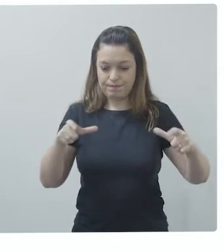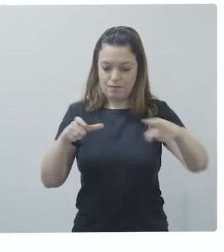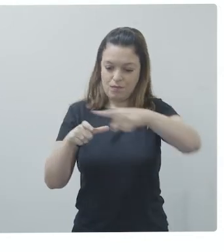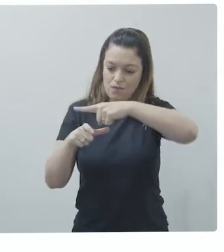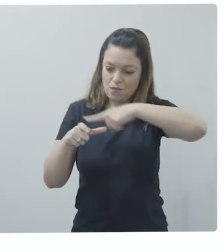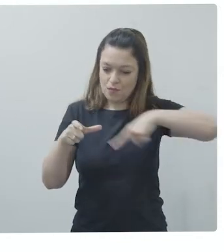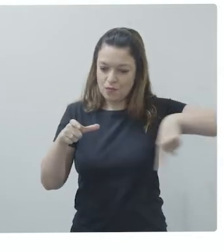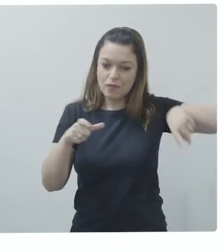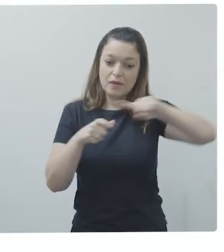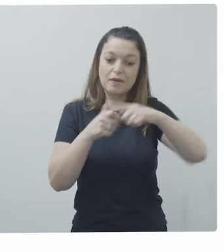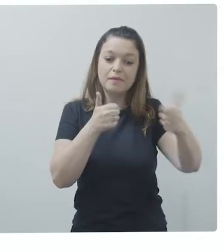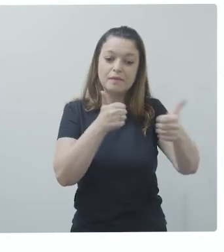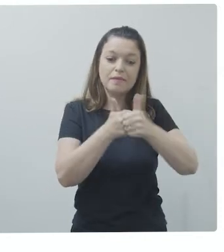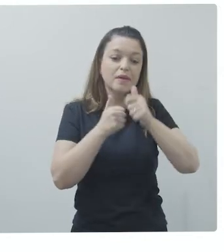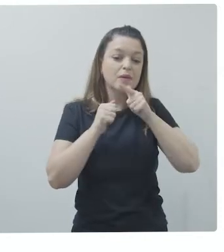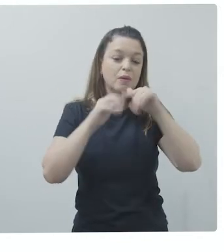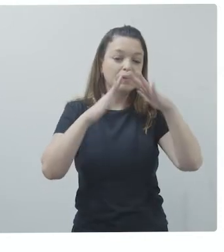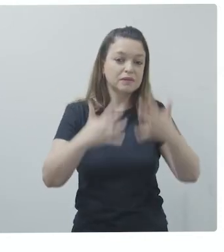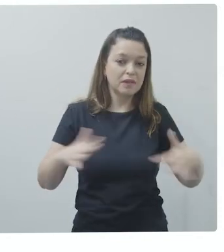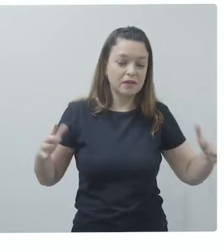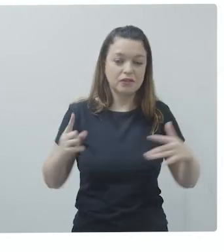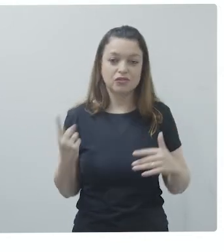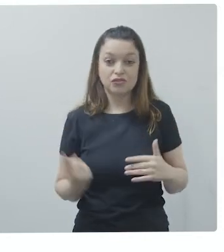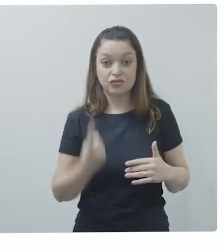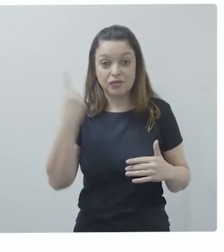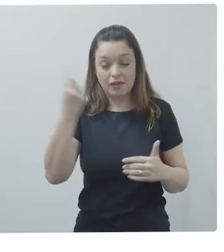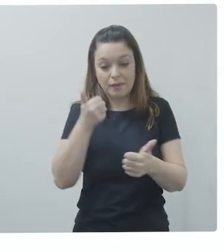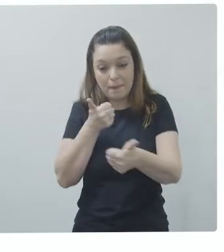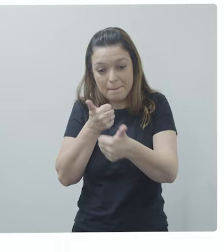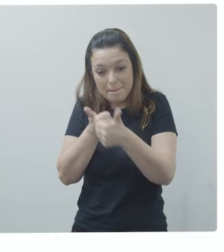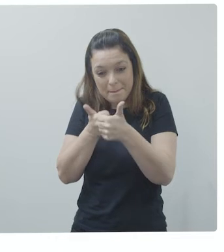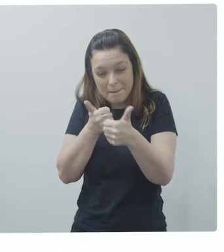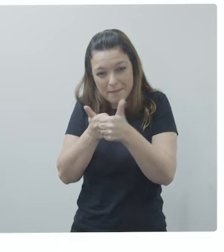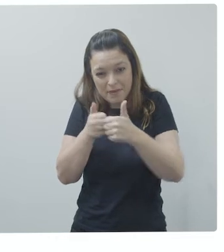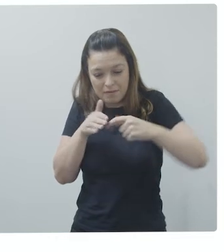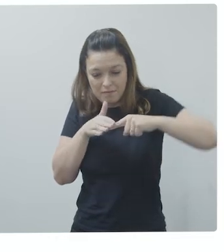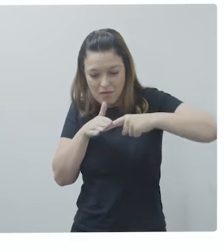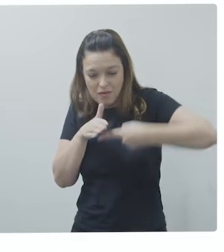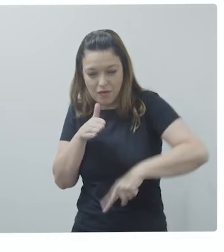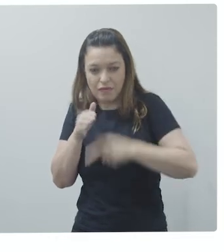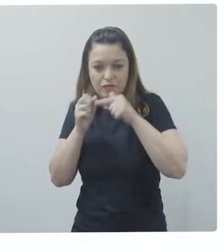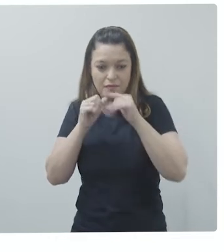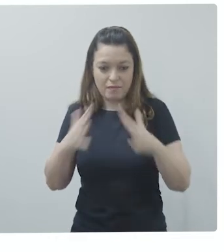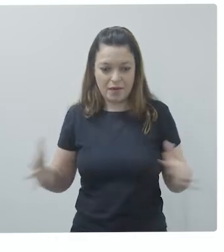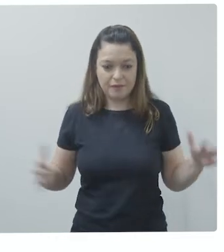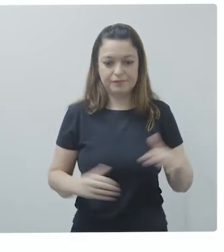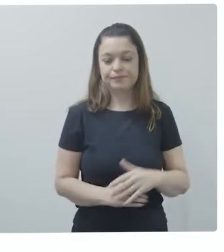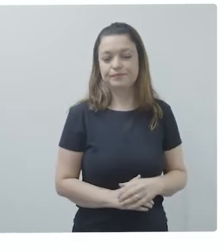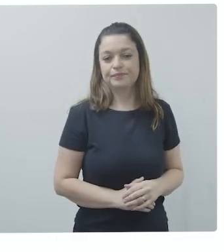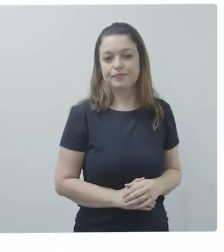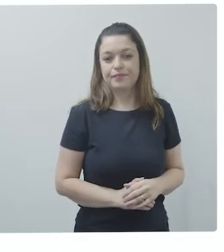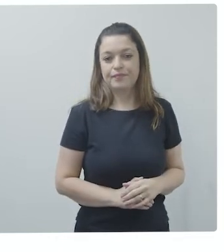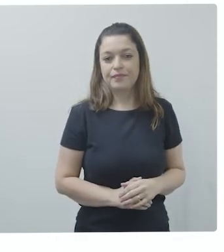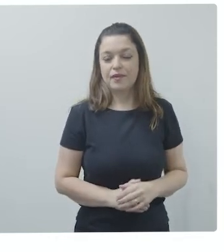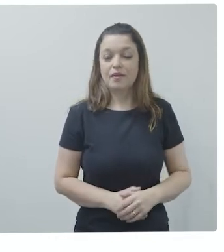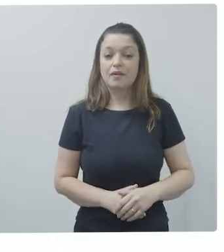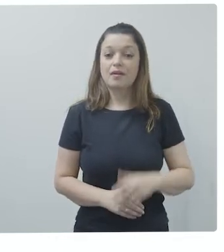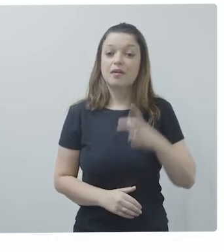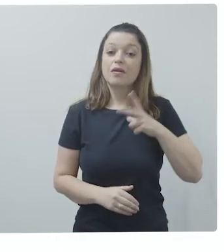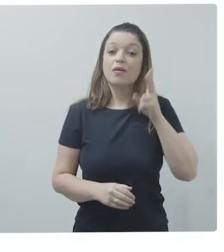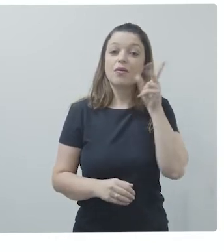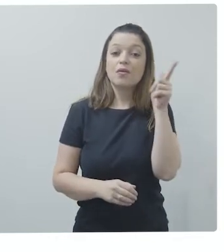gigantes vivem na periferia, próximos aos mares mais profundos. Para manter os gigantes